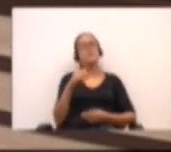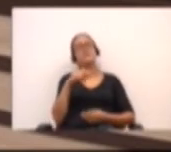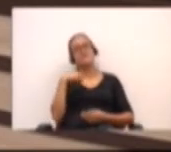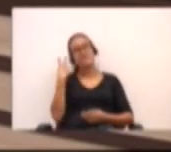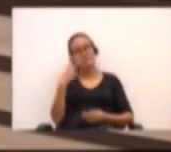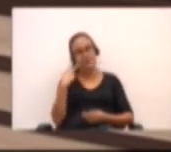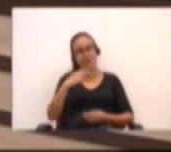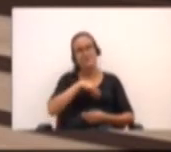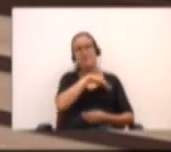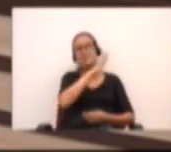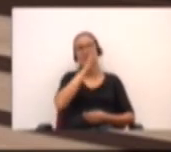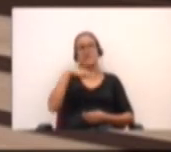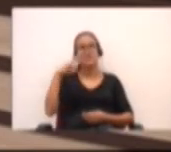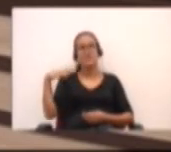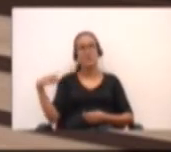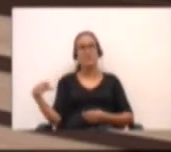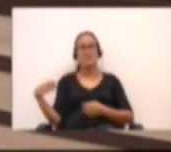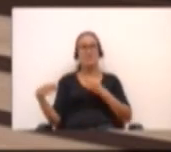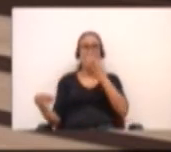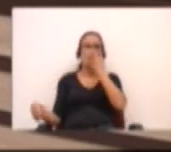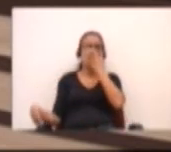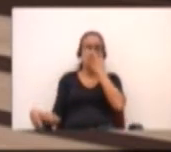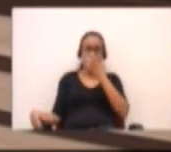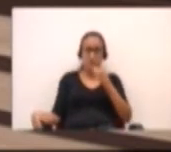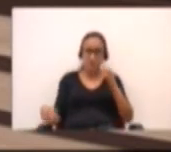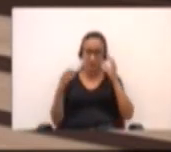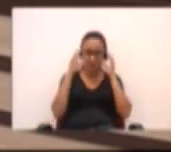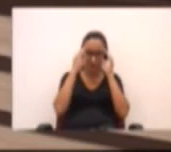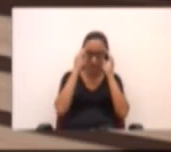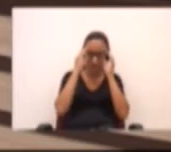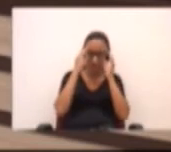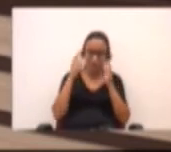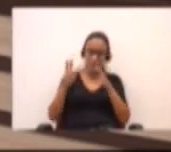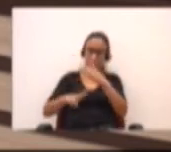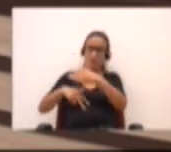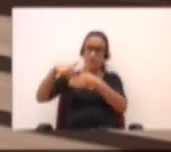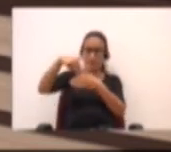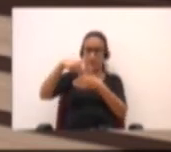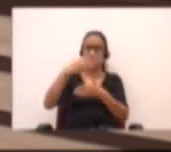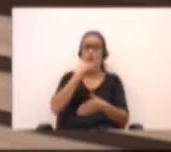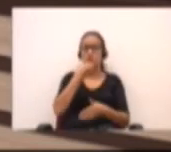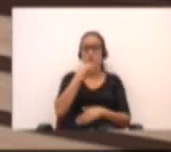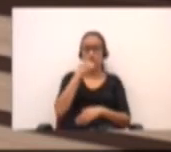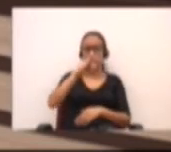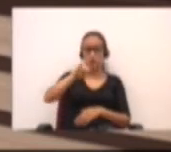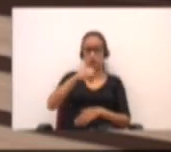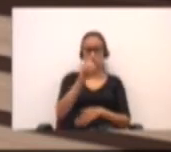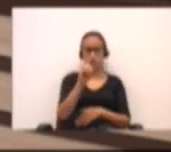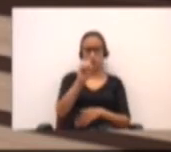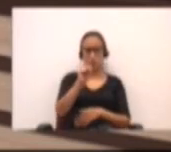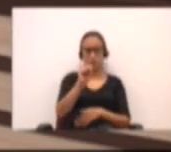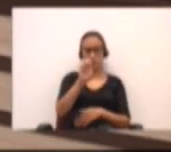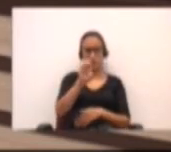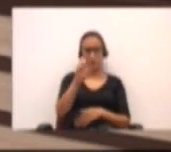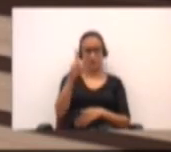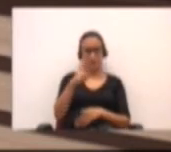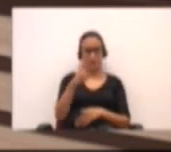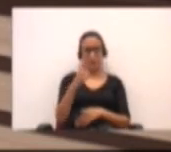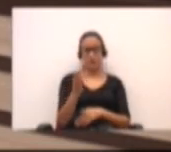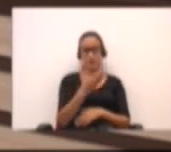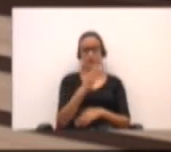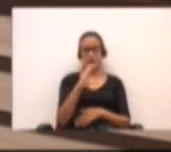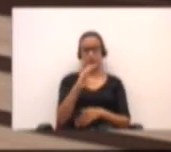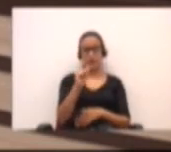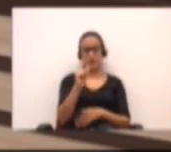Aloysio Marinho de Andrade, que traga até a tribuna livre o senhor José Carlos Pereira, que irá discorrer sobre